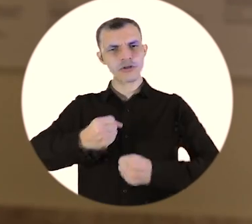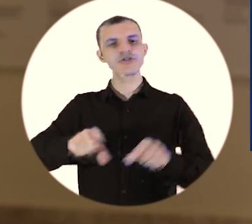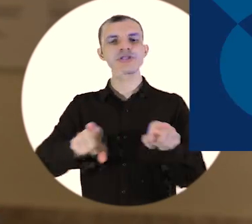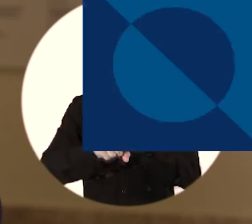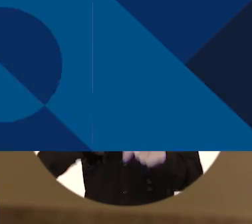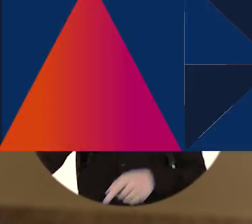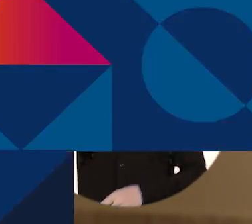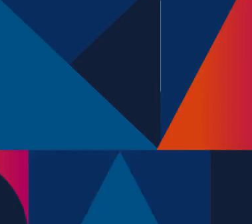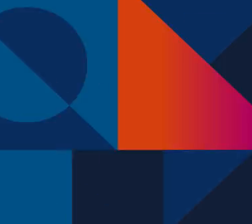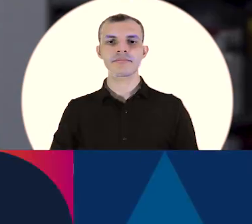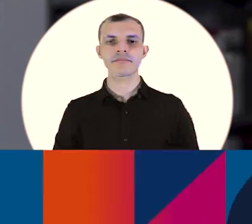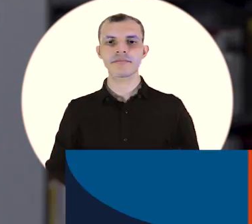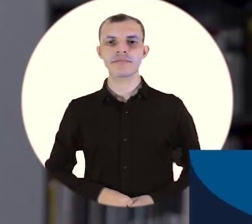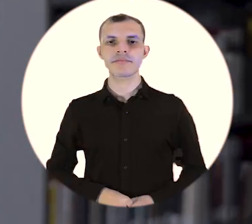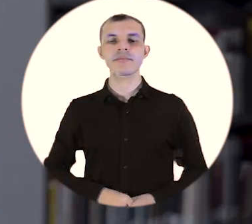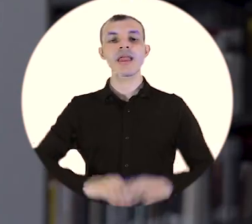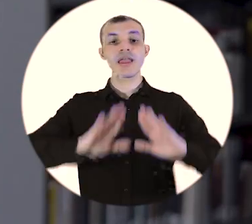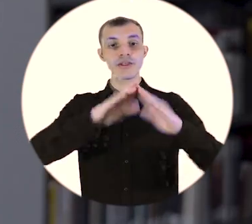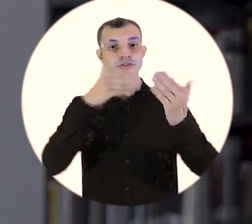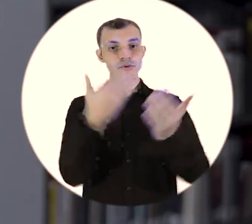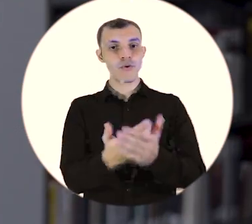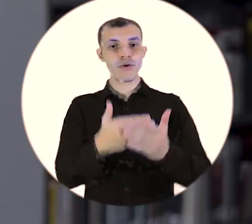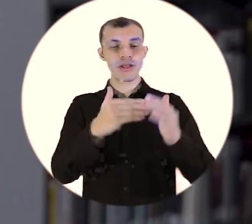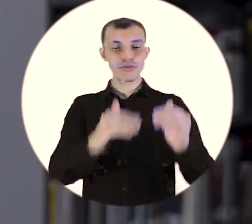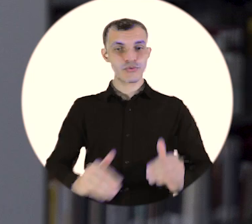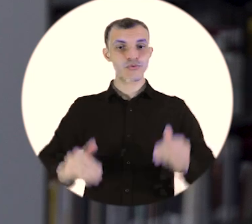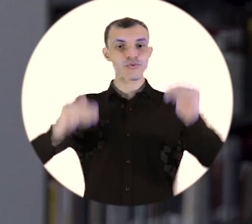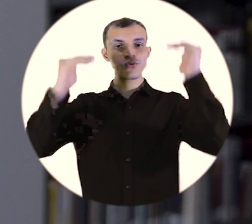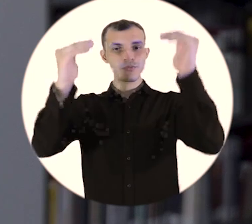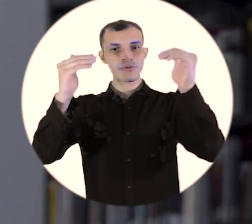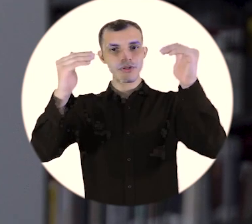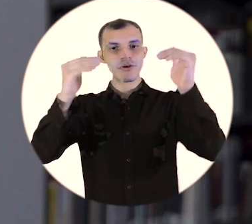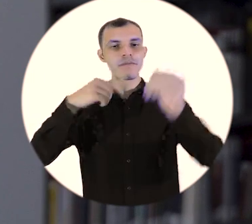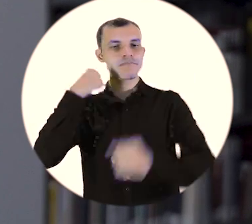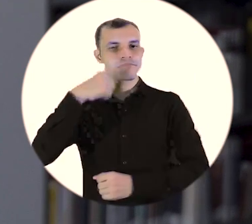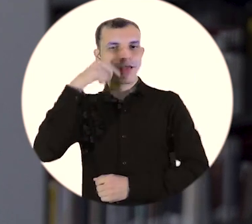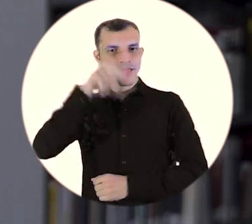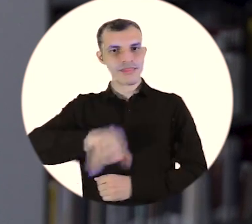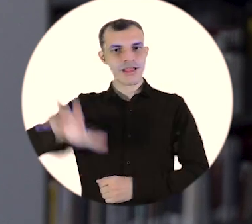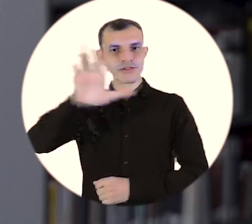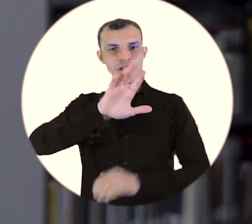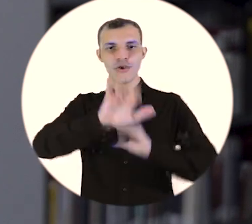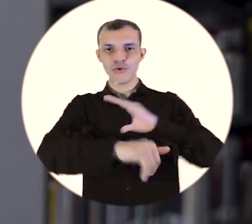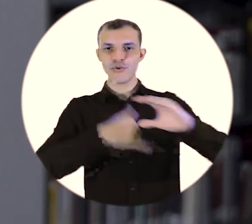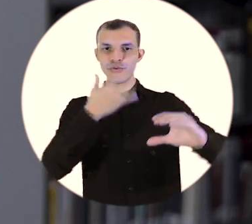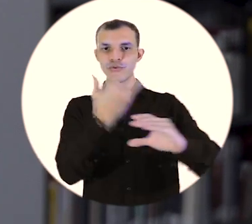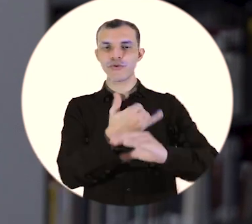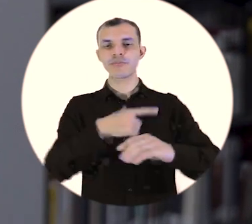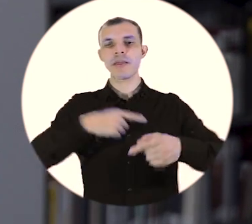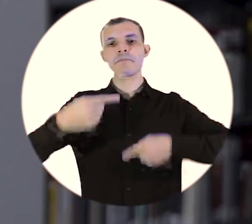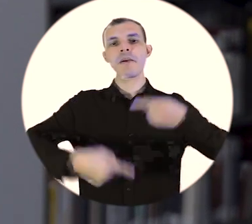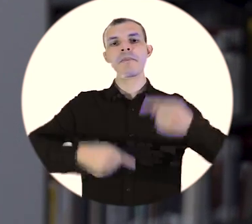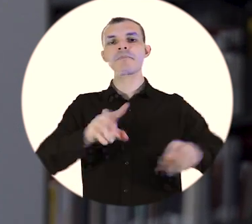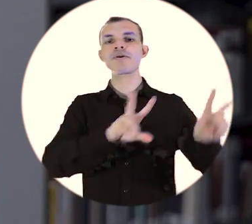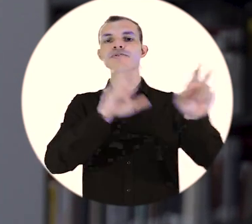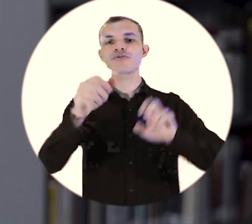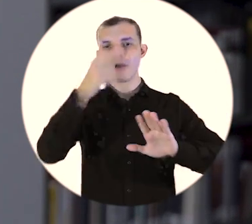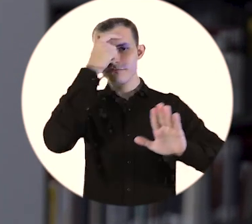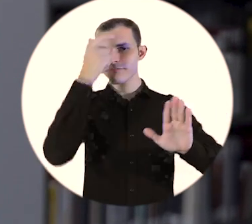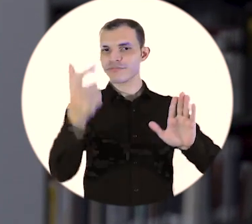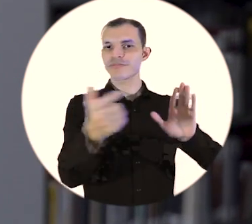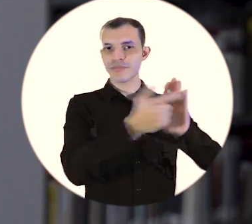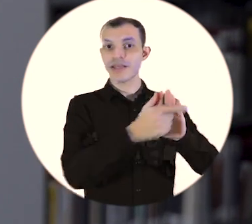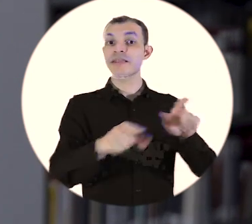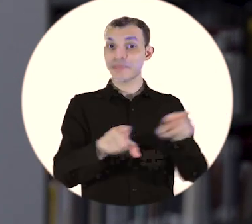OAB e da advocacia. A Escola Superior de Advocacia Nacional promoveu no YouTube mais um debate voltado à